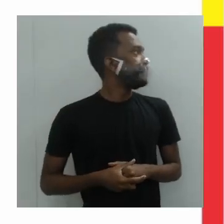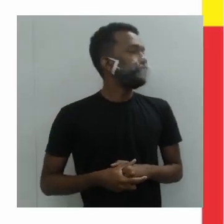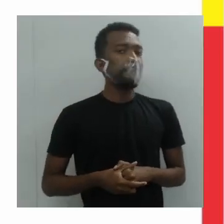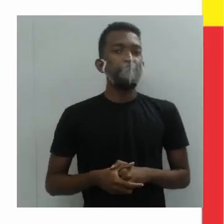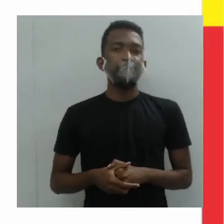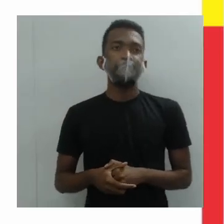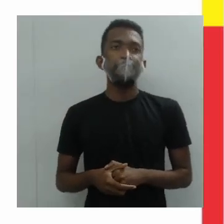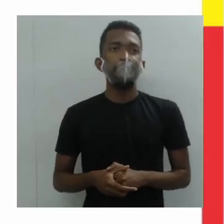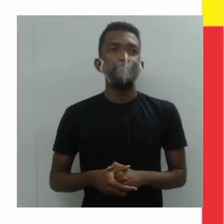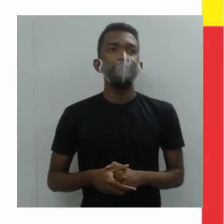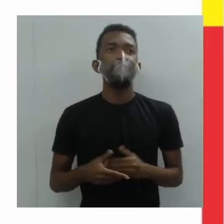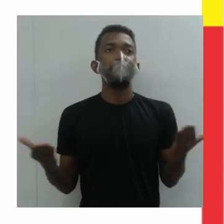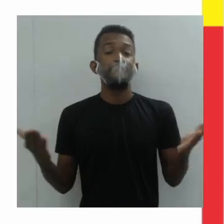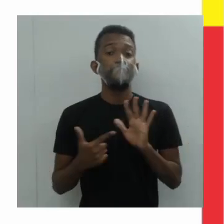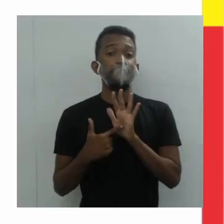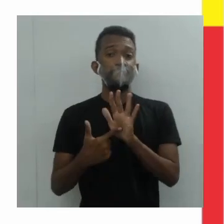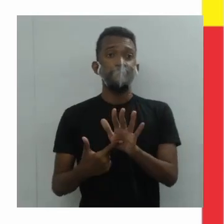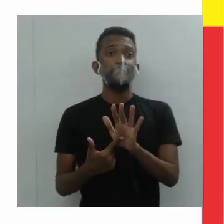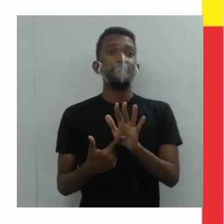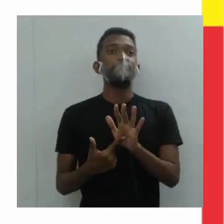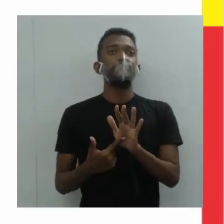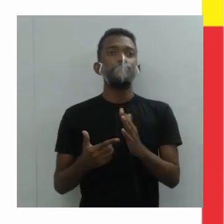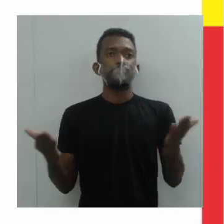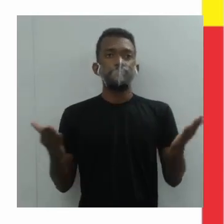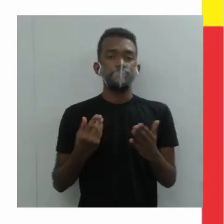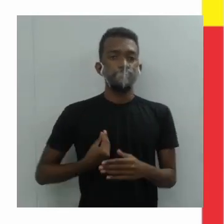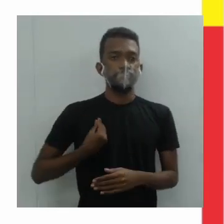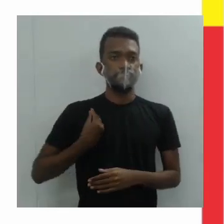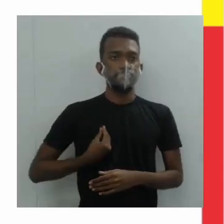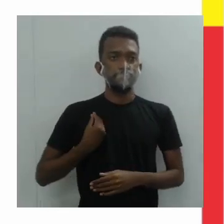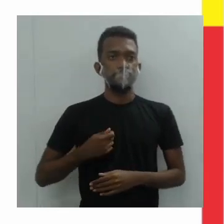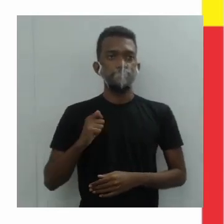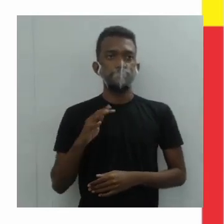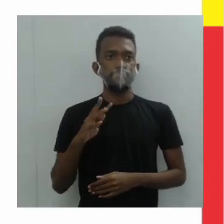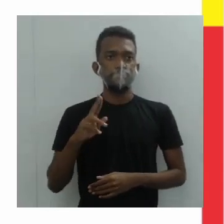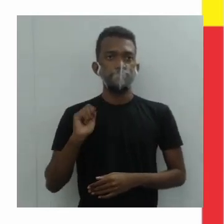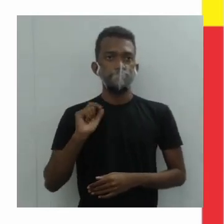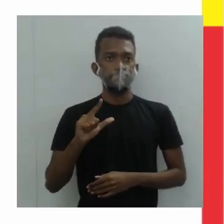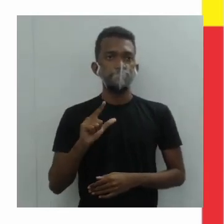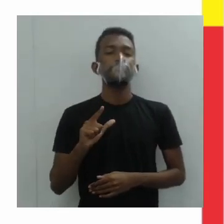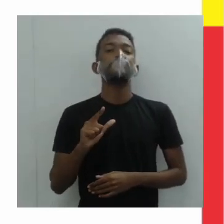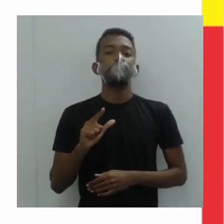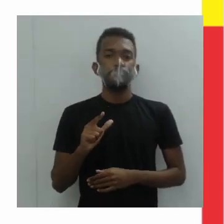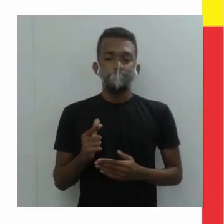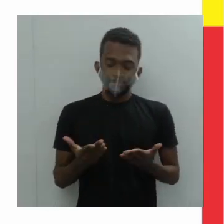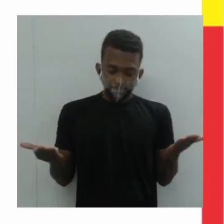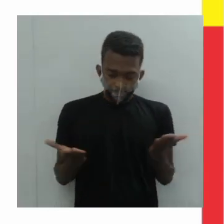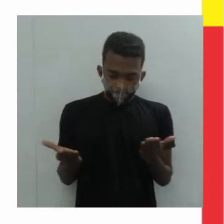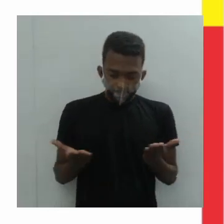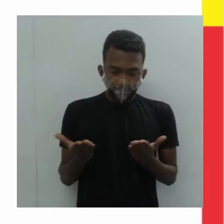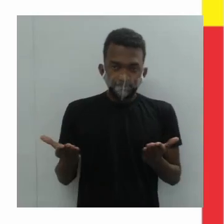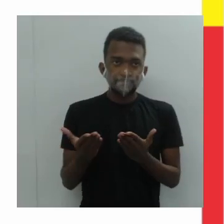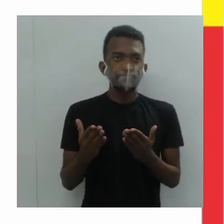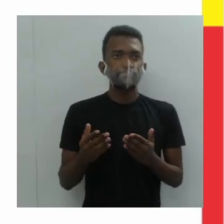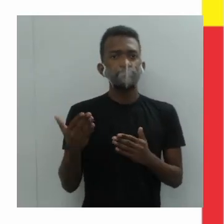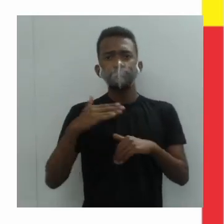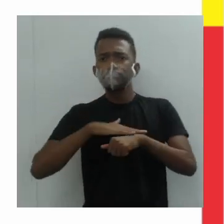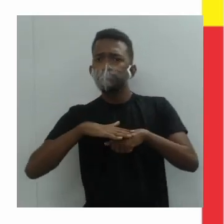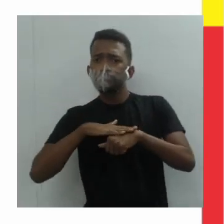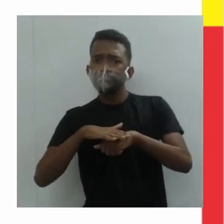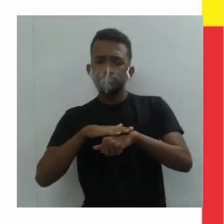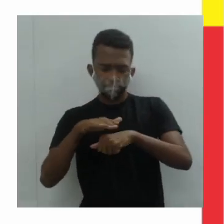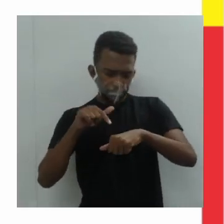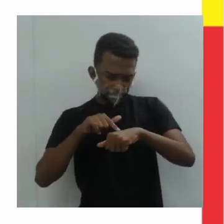Vamos trazer um dado atual? Trazer um dado atual para a gente começar a conversar aqui. E aí essa conversa, ela